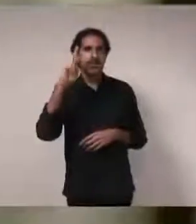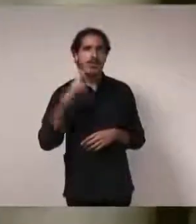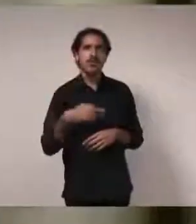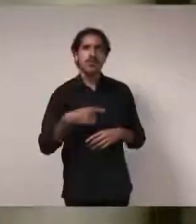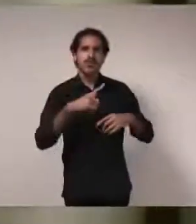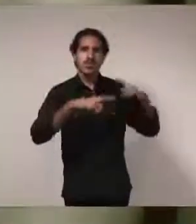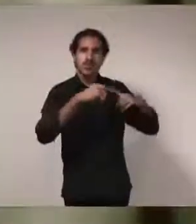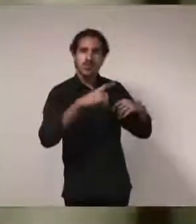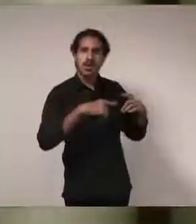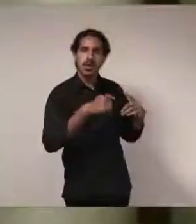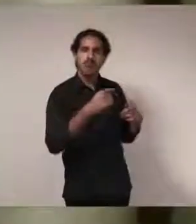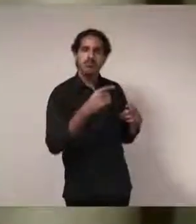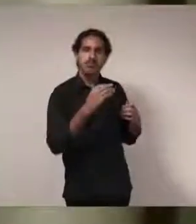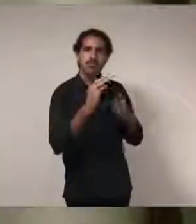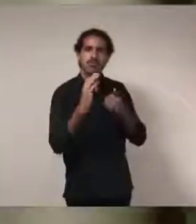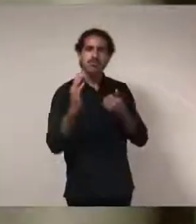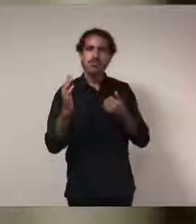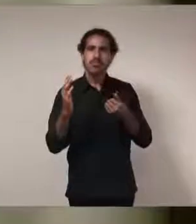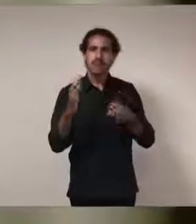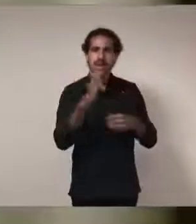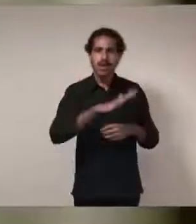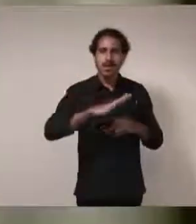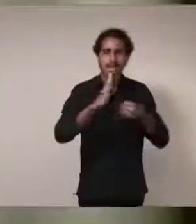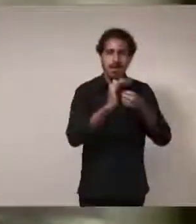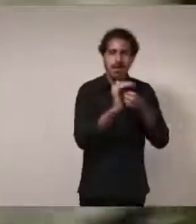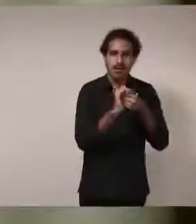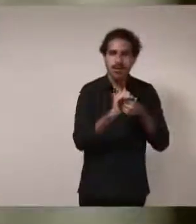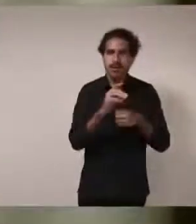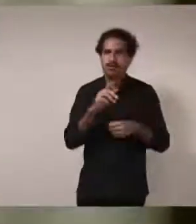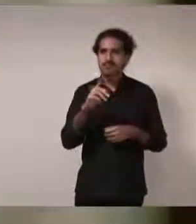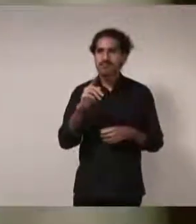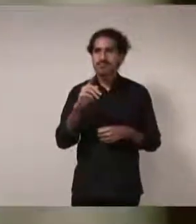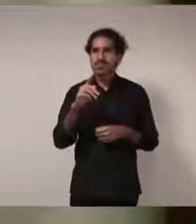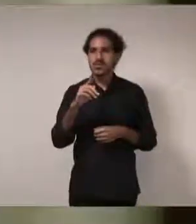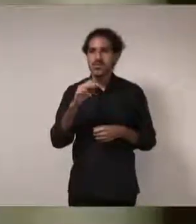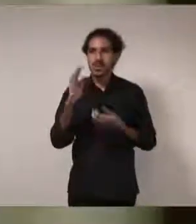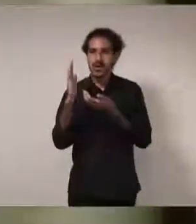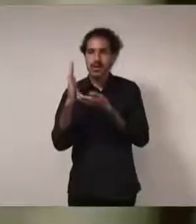instalação hidrossanitárias da Câmara dos Deputados.